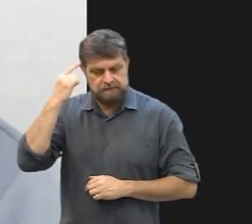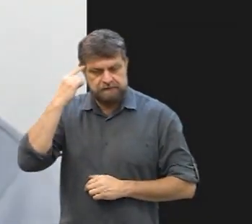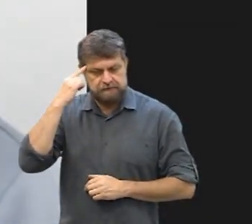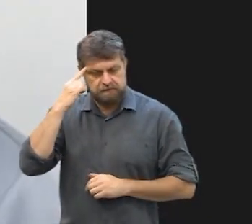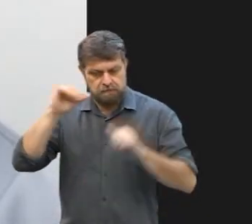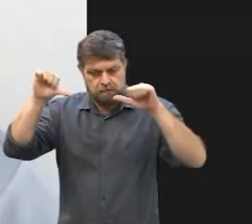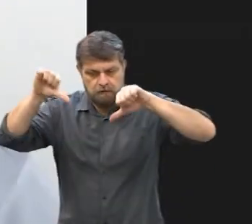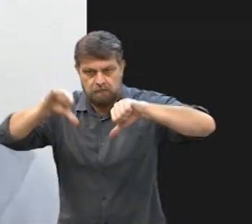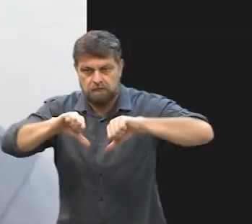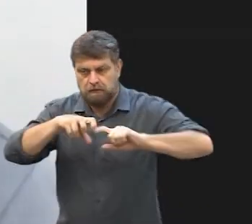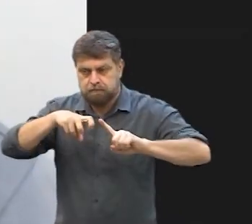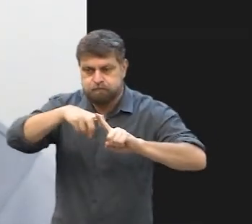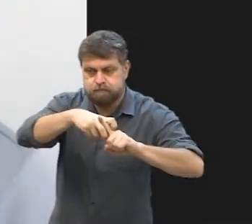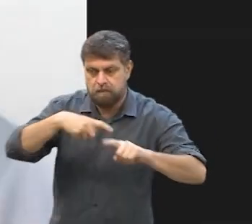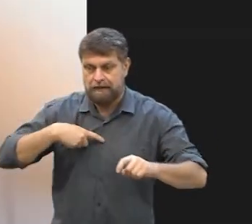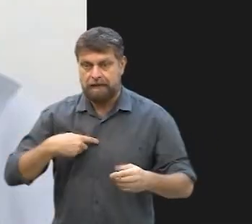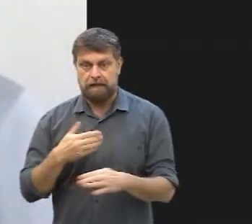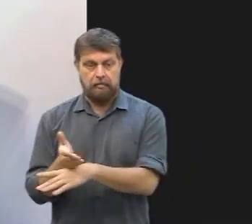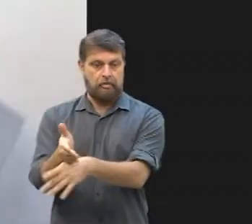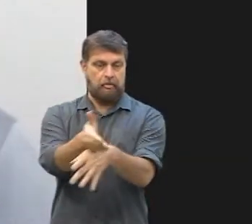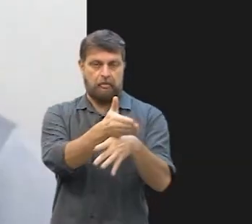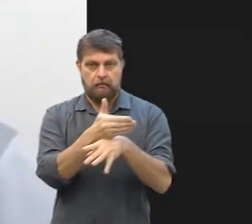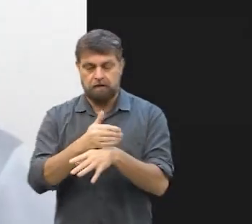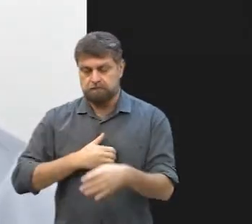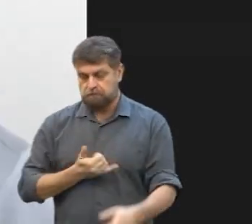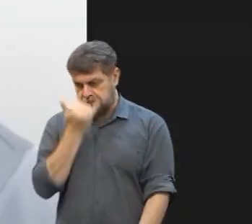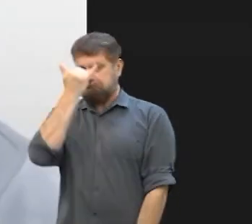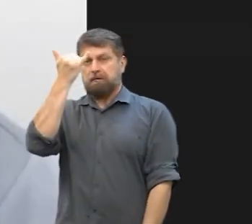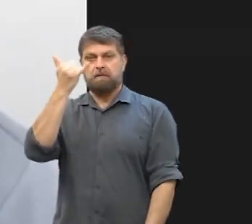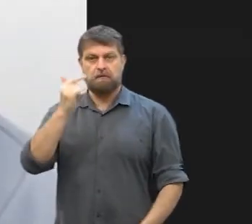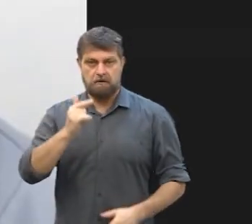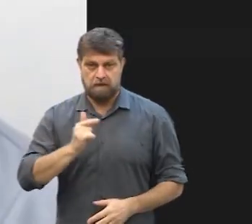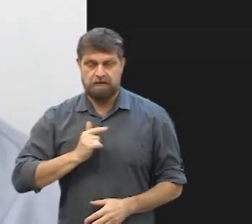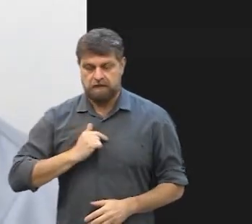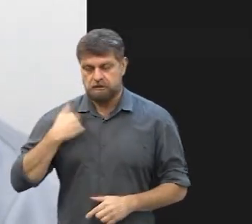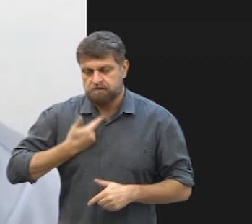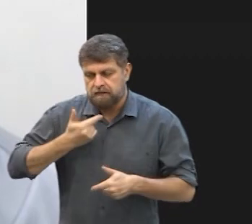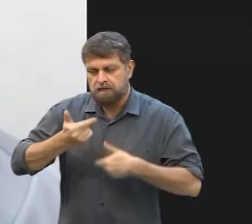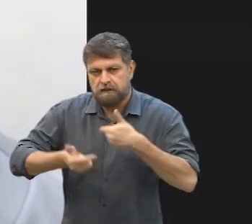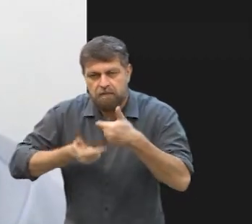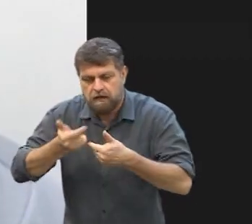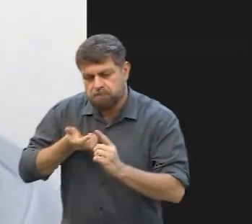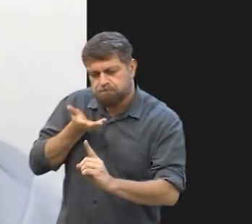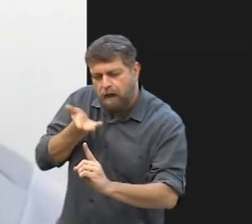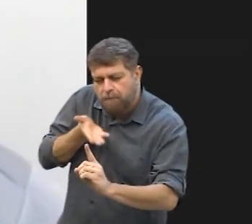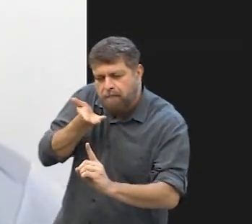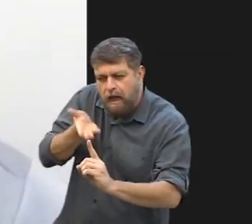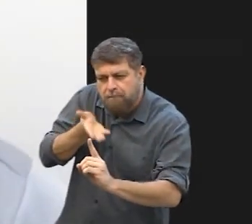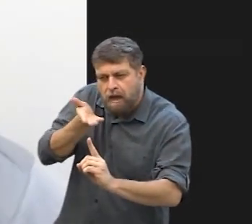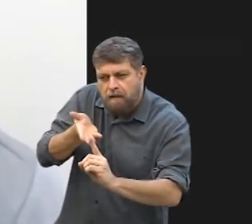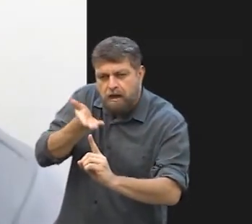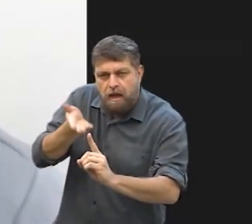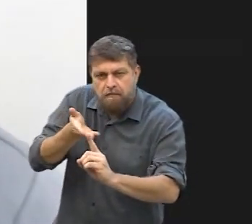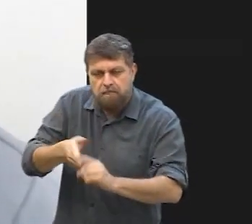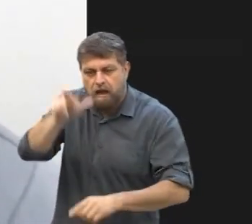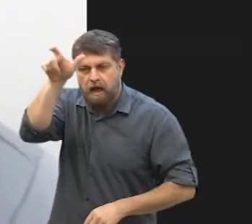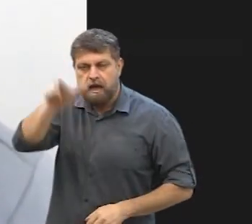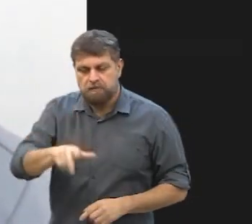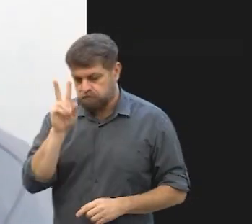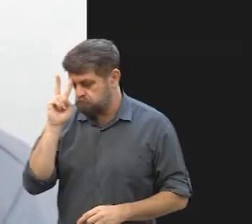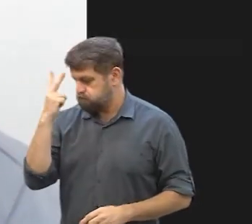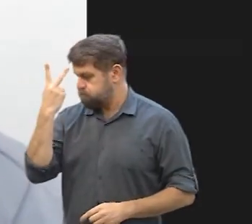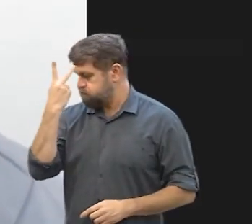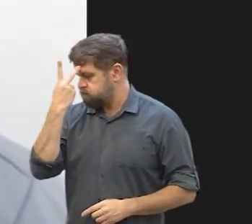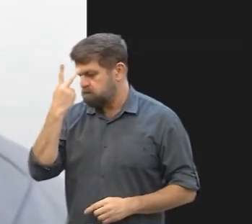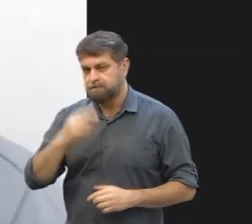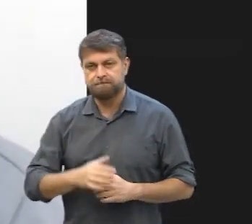ela já está pensando no pior que pode acontecer, e se eu me perder, e se eu isso, enfim, a gente vai trabalhar esses pensamentos, né? A gente vai fazer uma